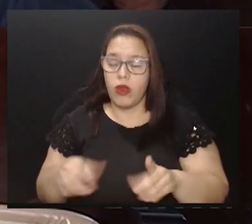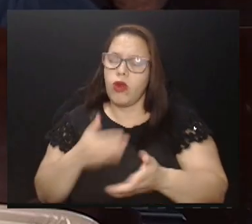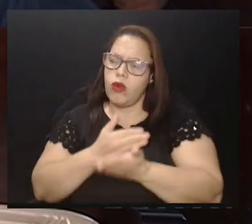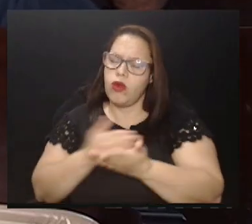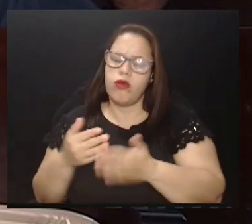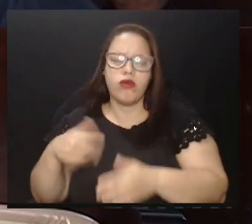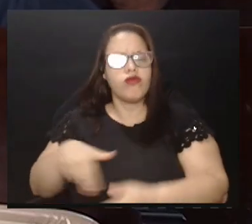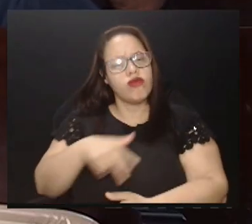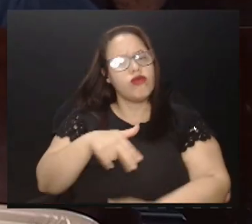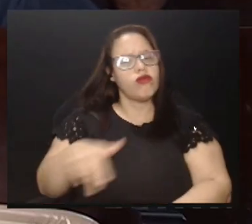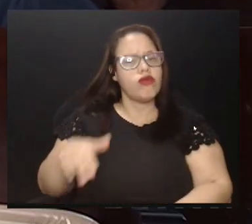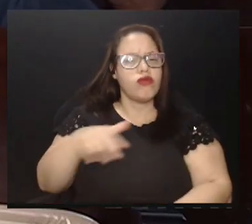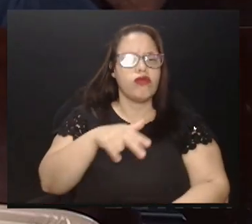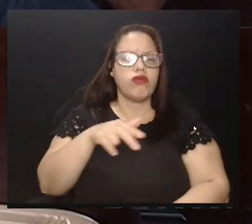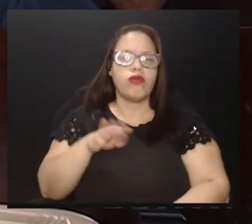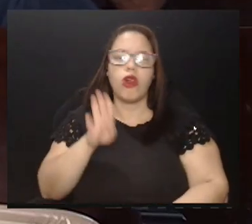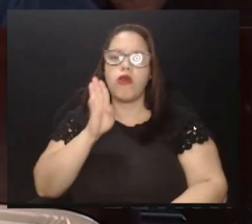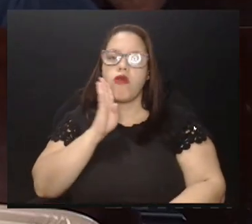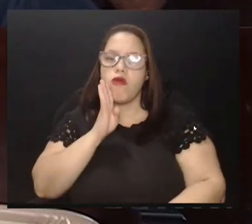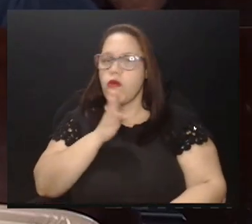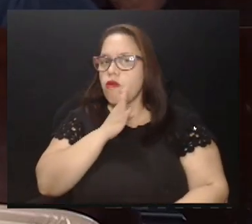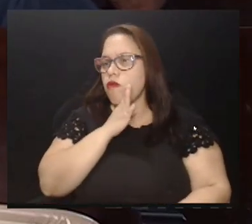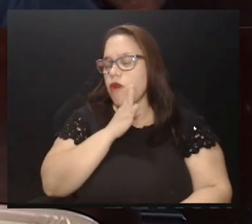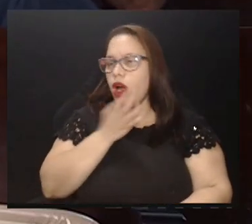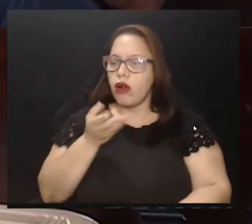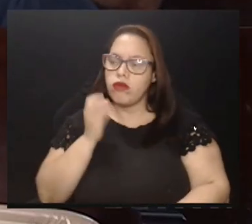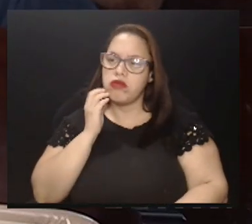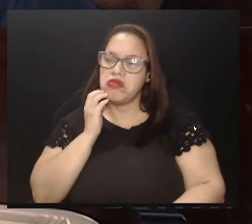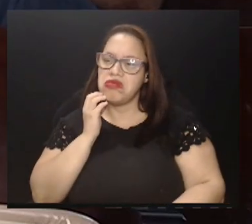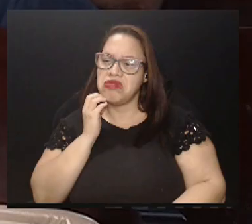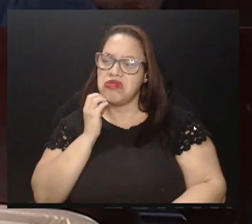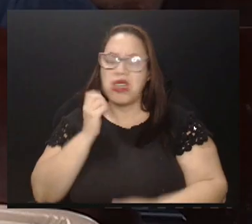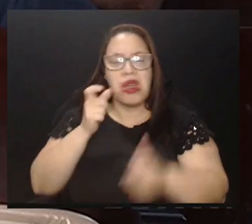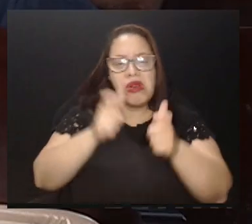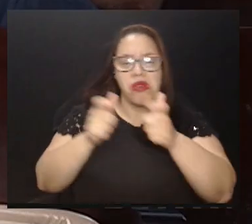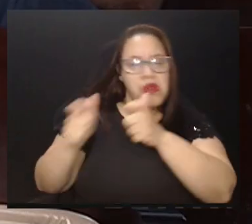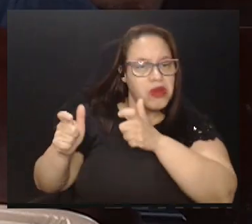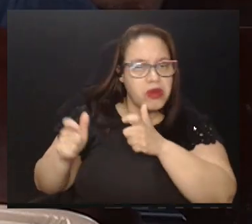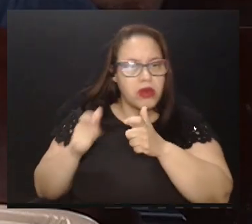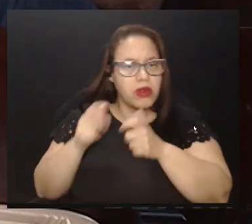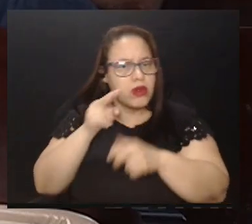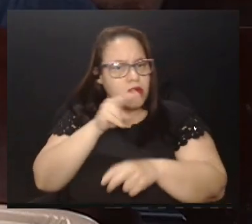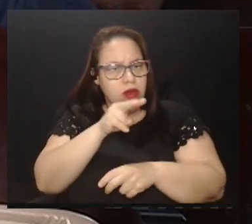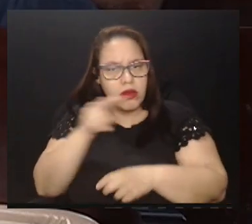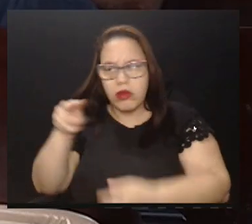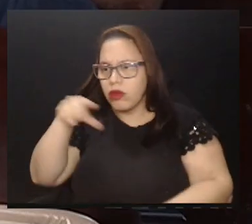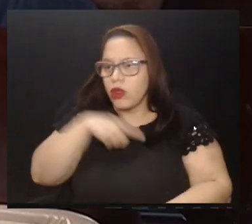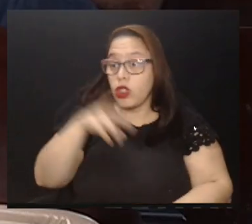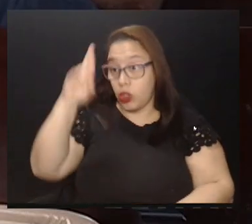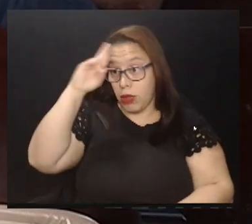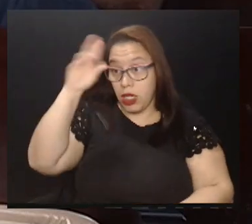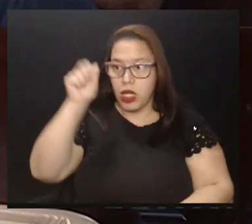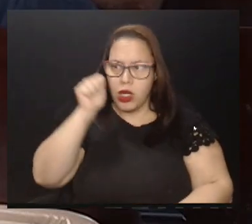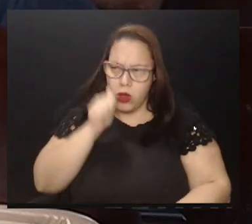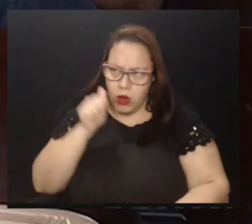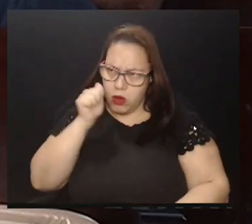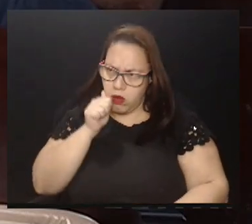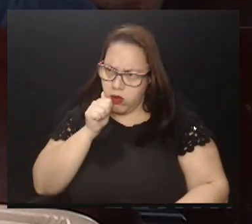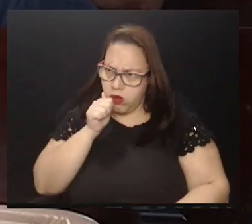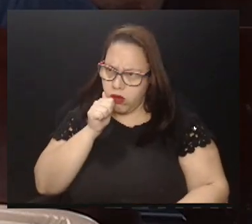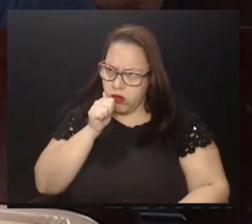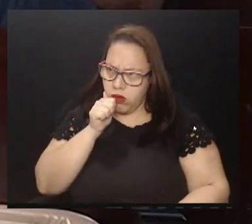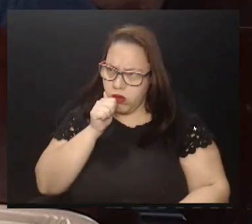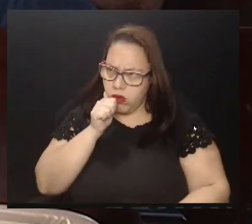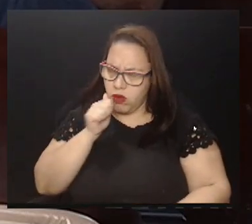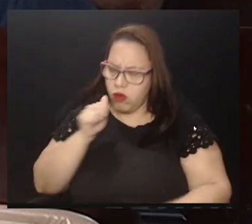botecos, né? E aí, num desses botecos, né, eu reparava que sempre tinha uma senhora, né, que ficava num cantinho bebendo um